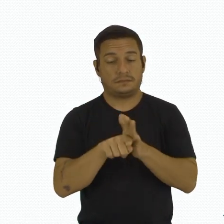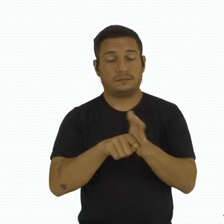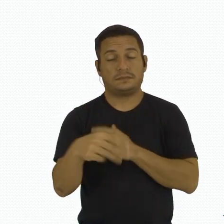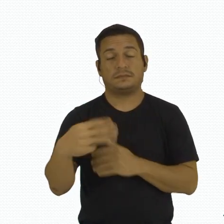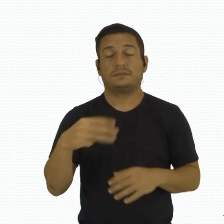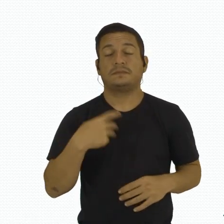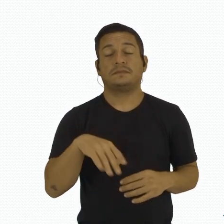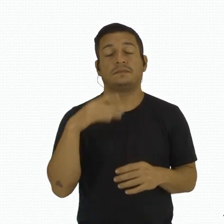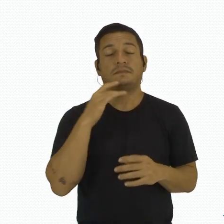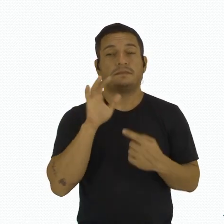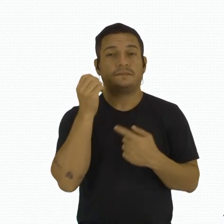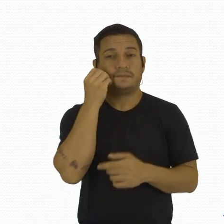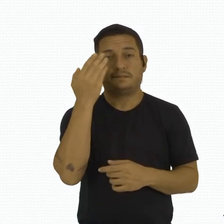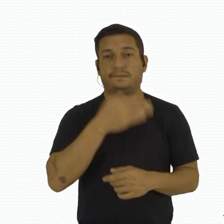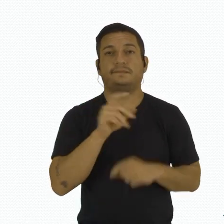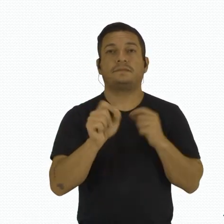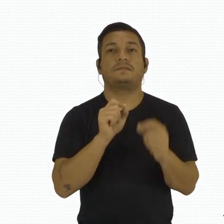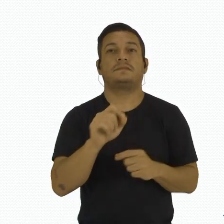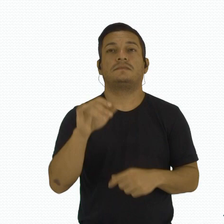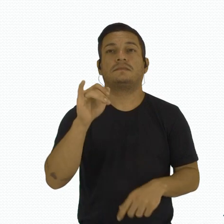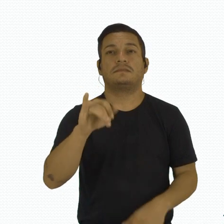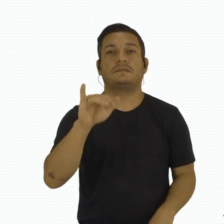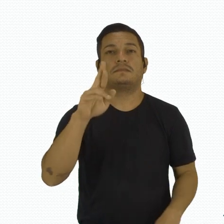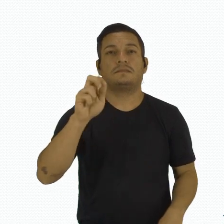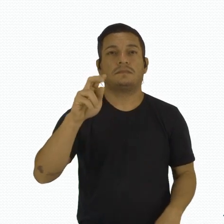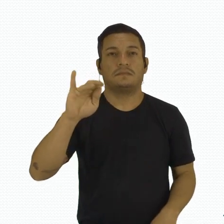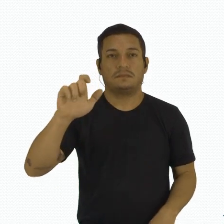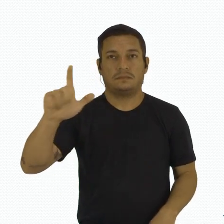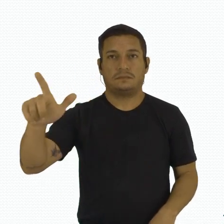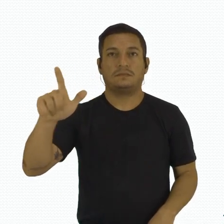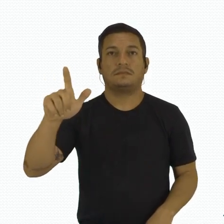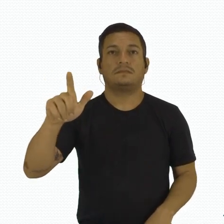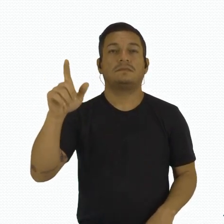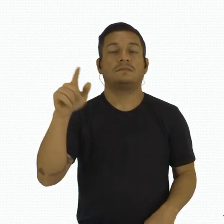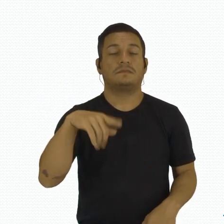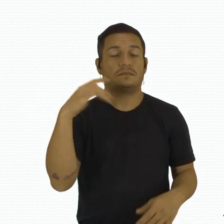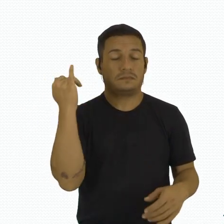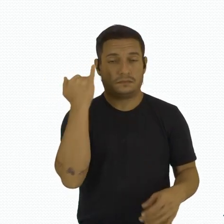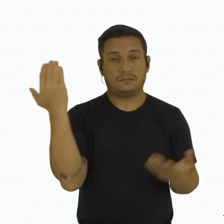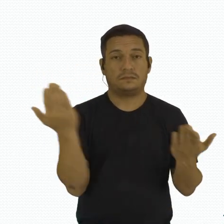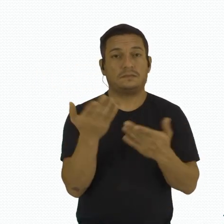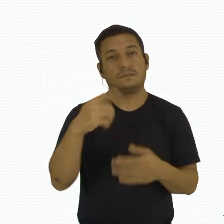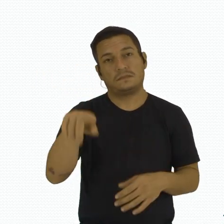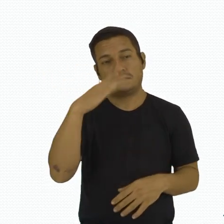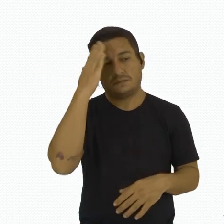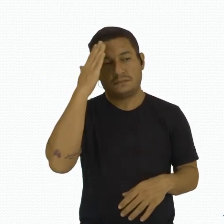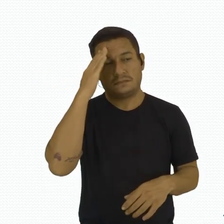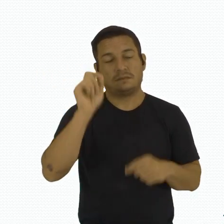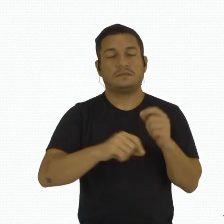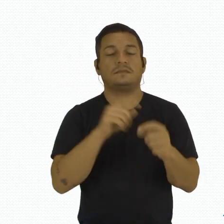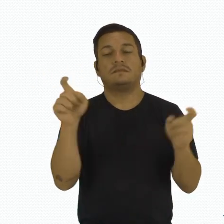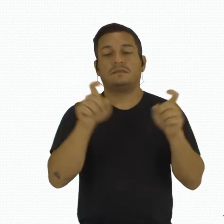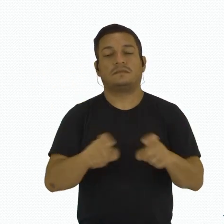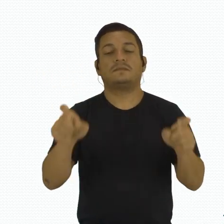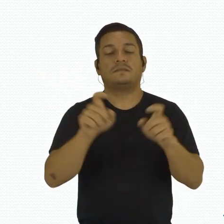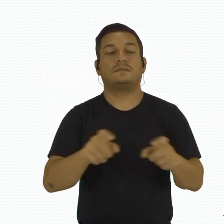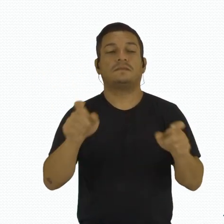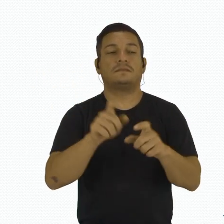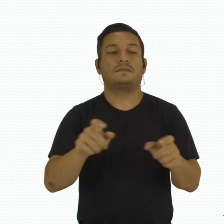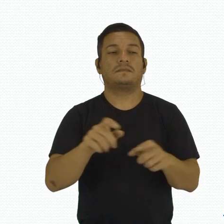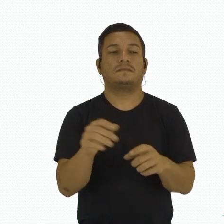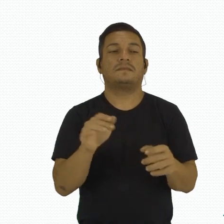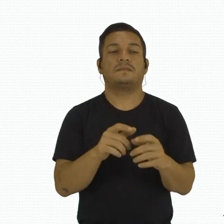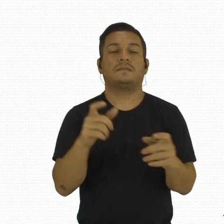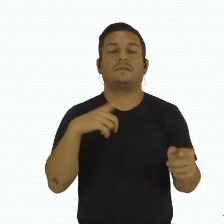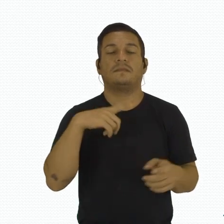é irracional. Uma curiosidade importante para você saber é que hoje os computadores mais avançados da NASA conseguem escrever o número